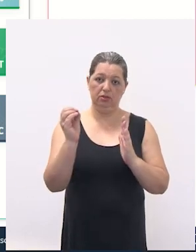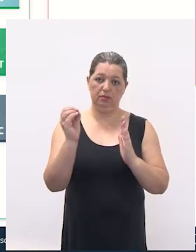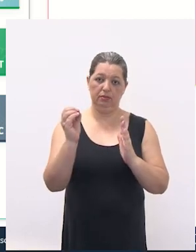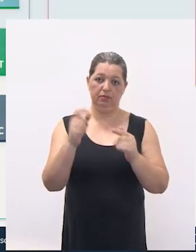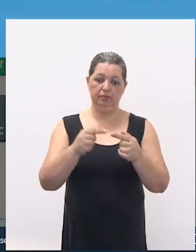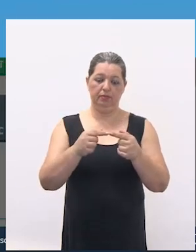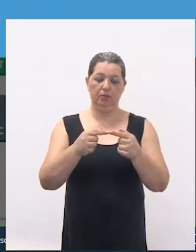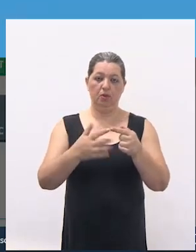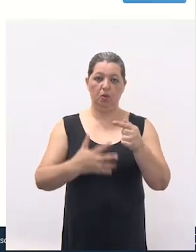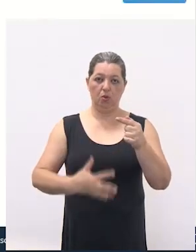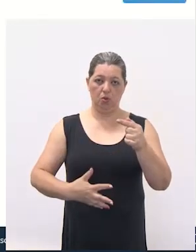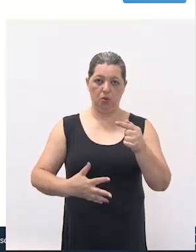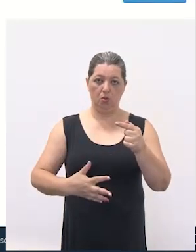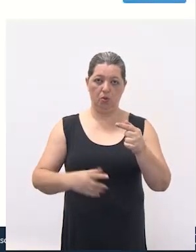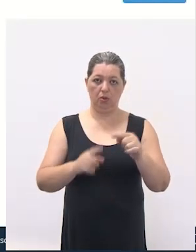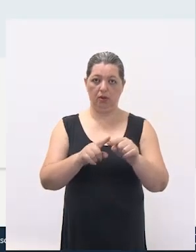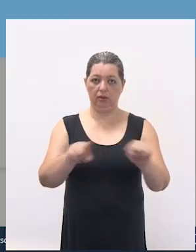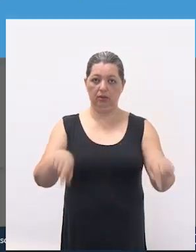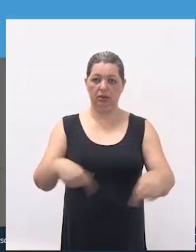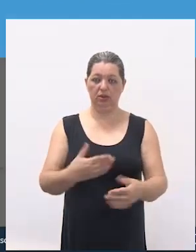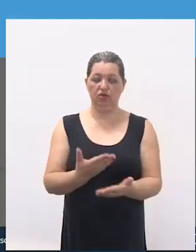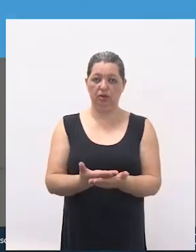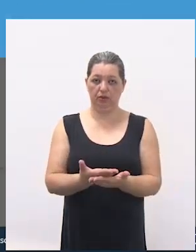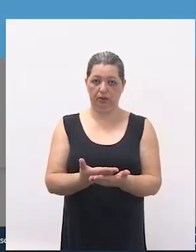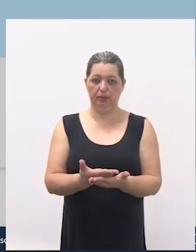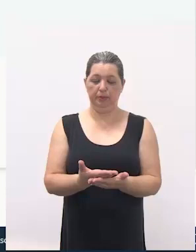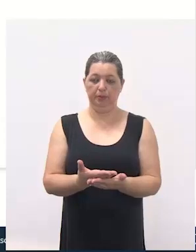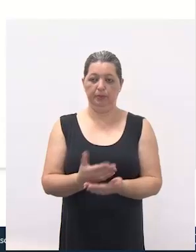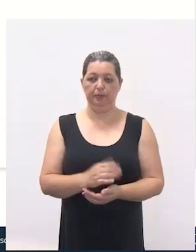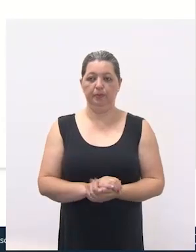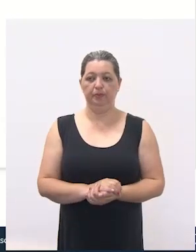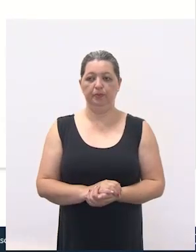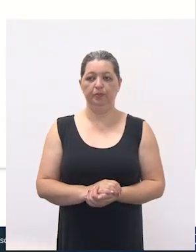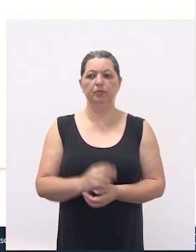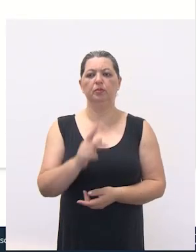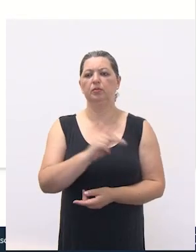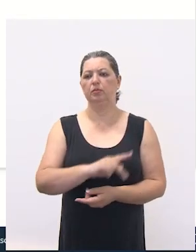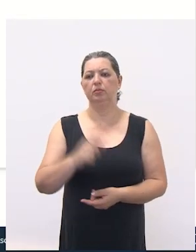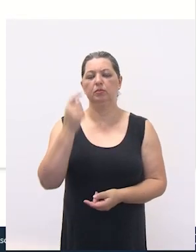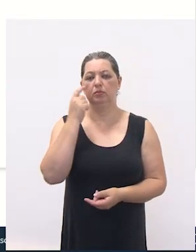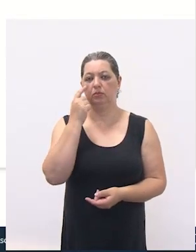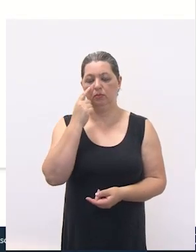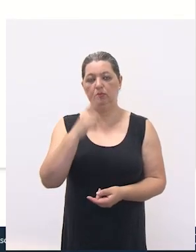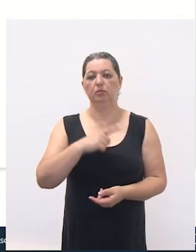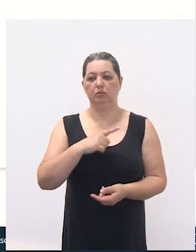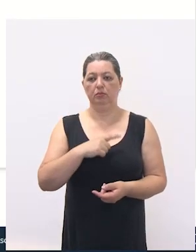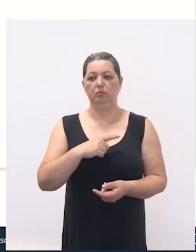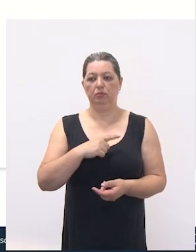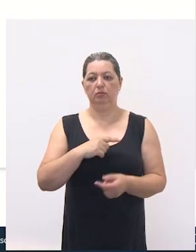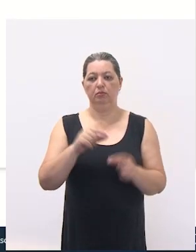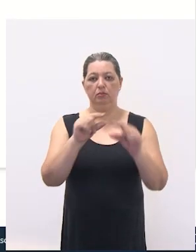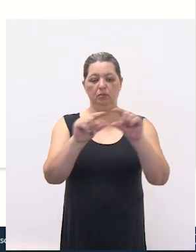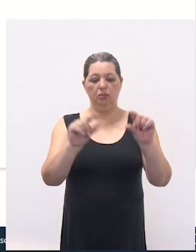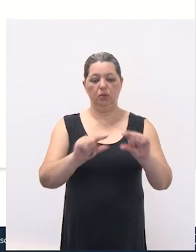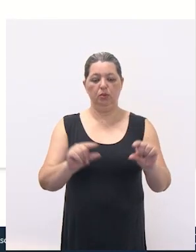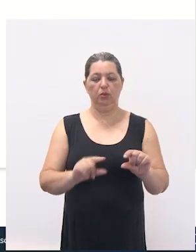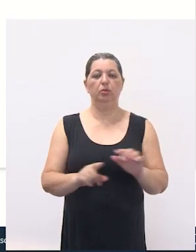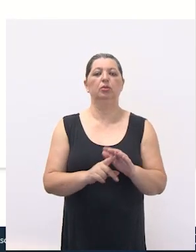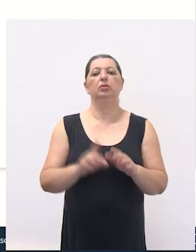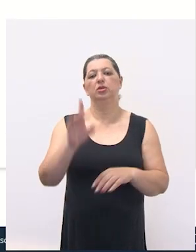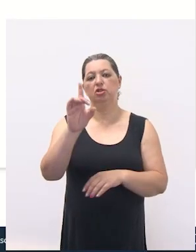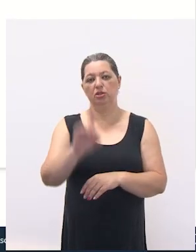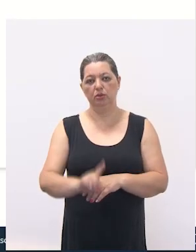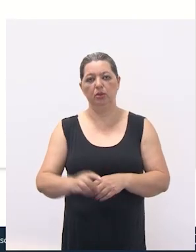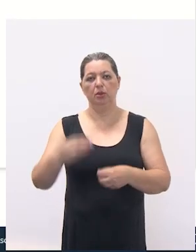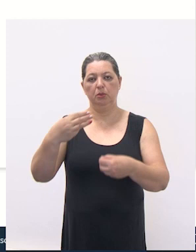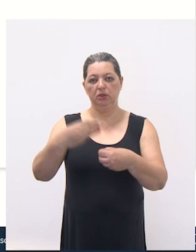Google Class, e aqui, professores, automaticamente vai carregar a sua diretoria, o seu